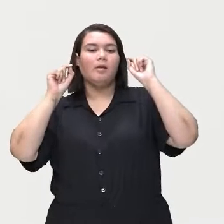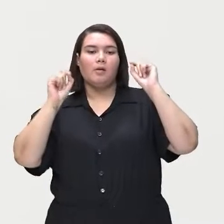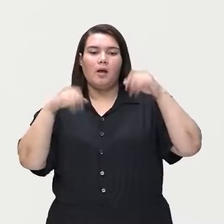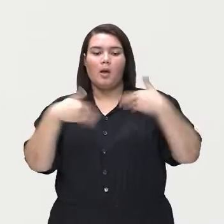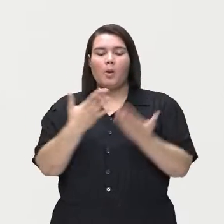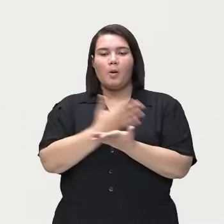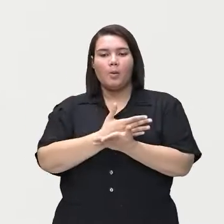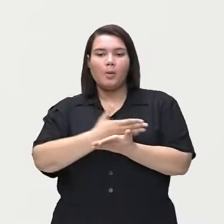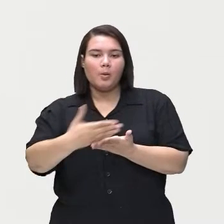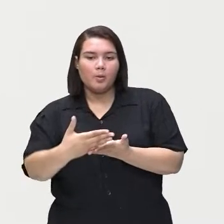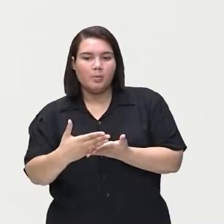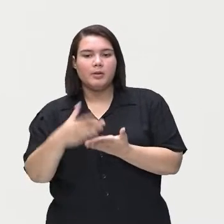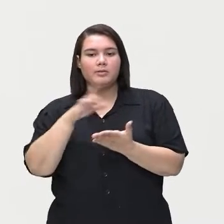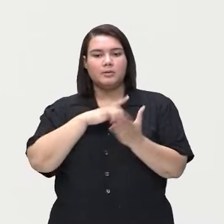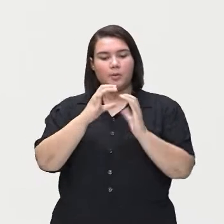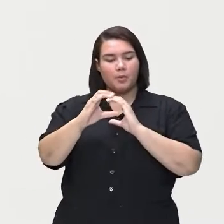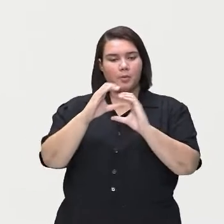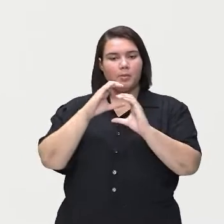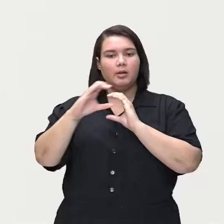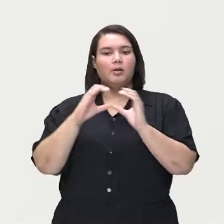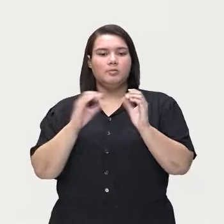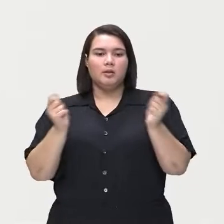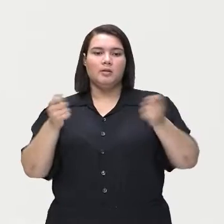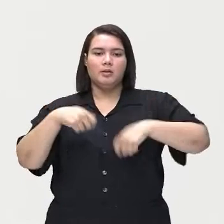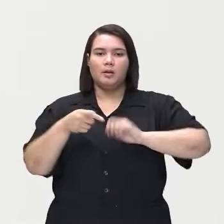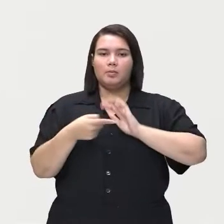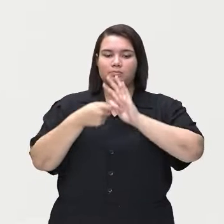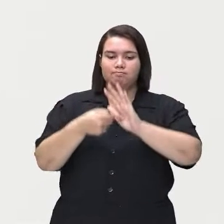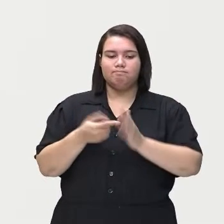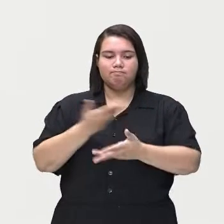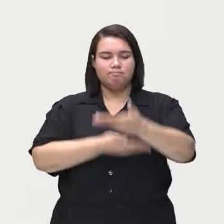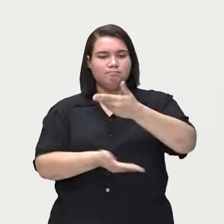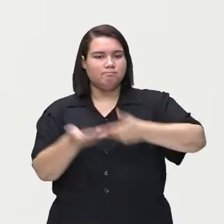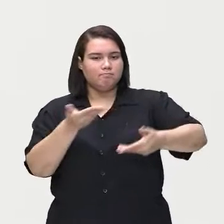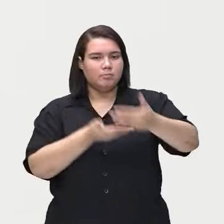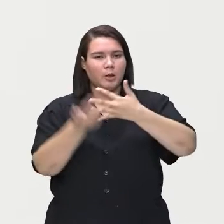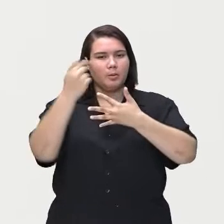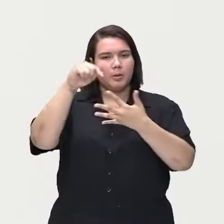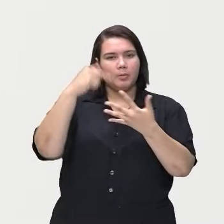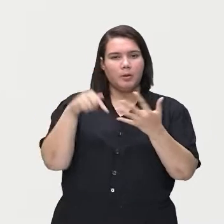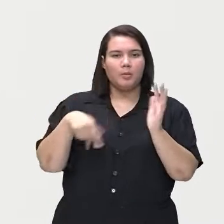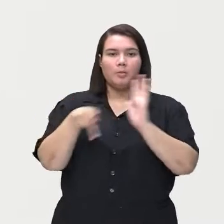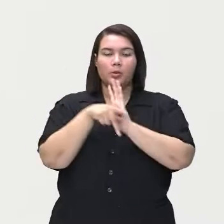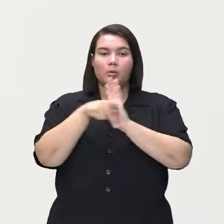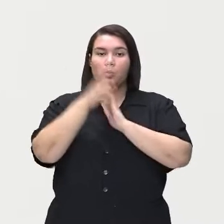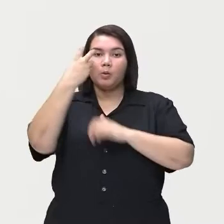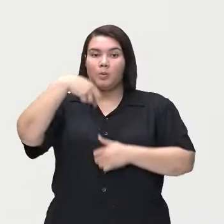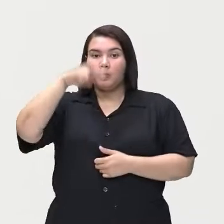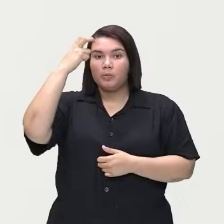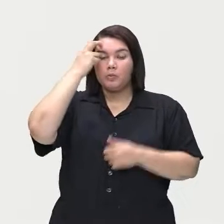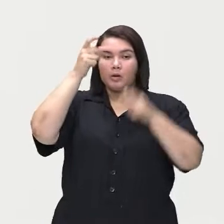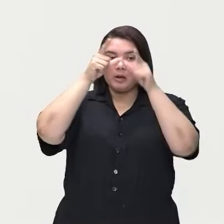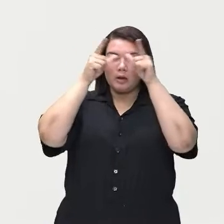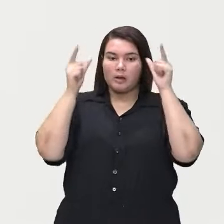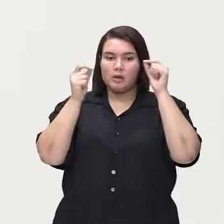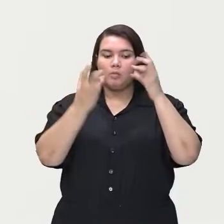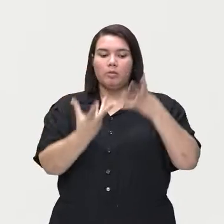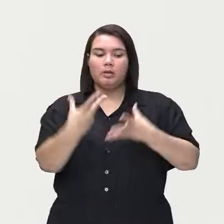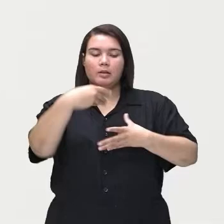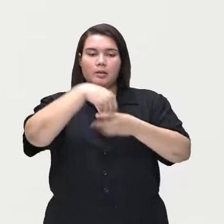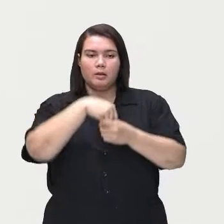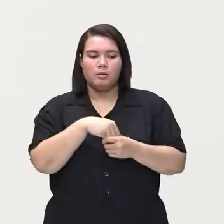passaram a assimilar, passaram a trazer esses elementos da cultura grega para dentro